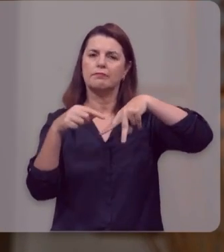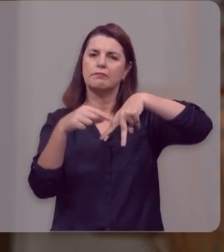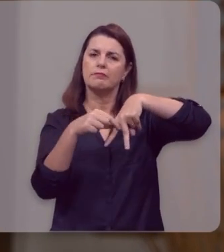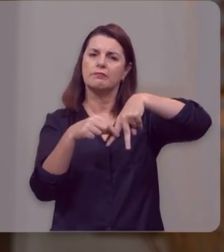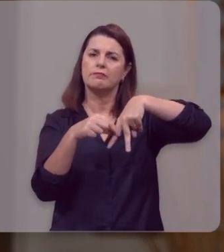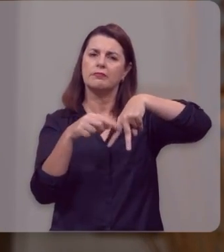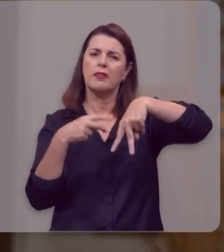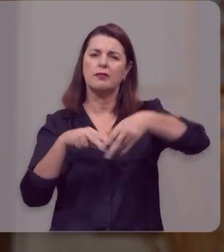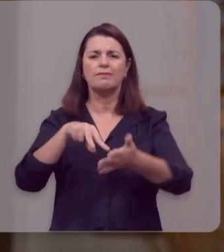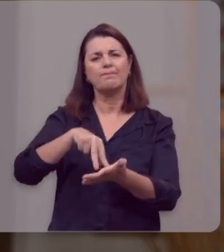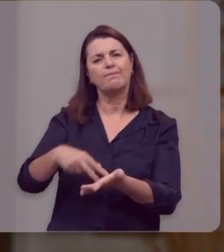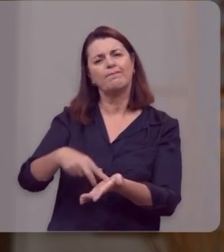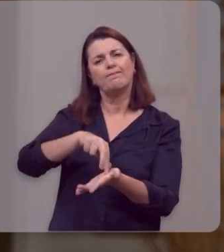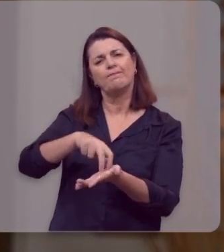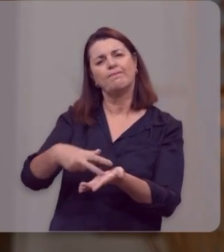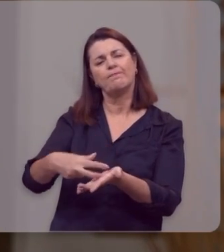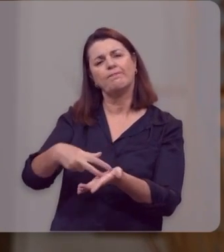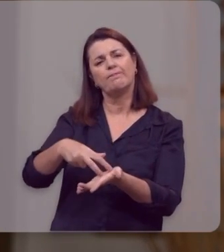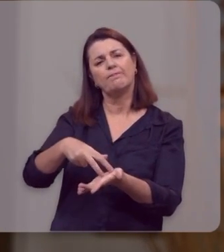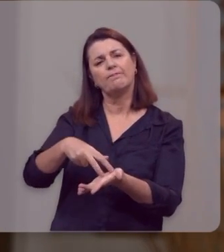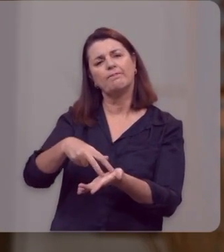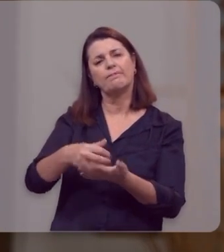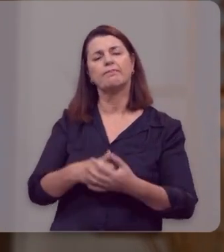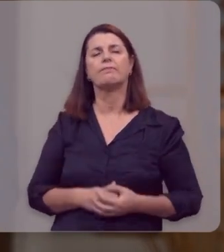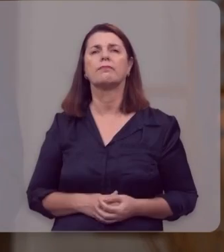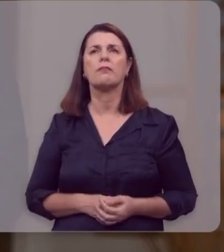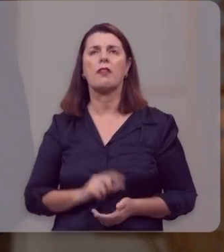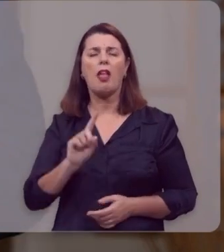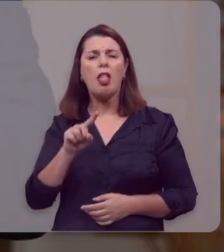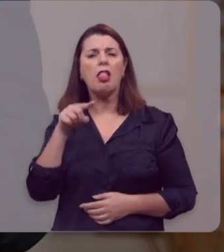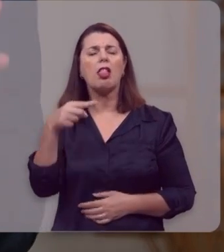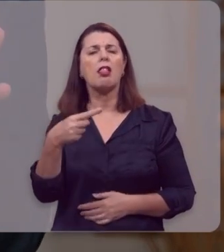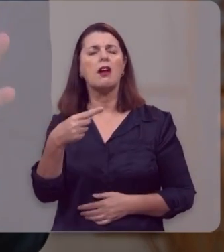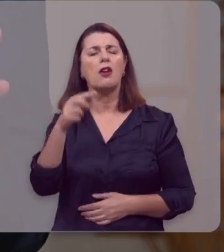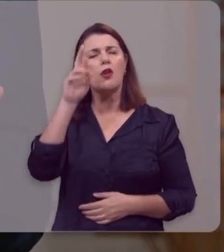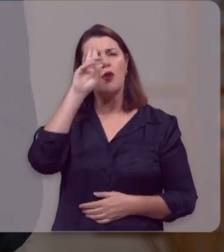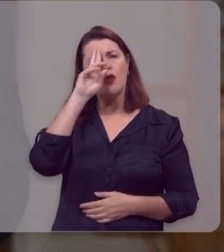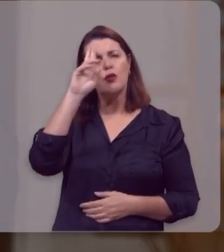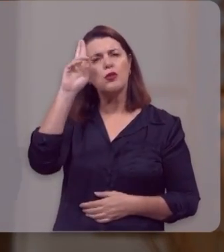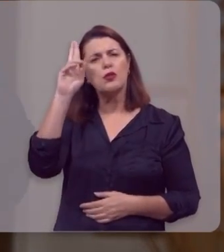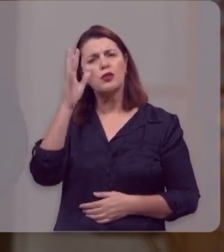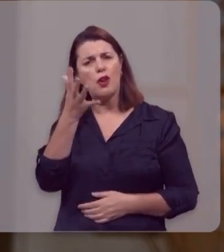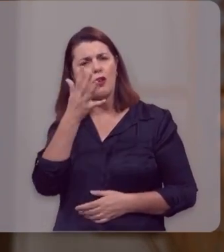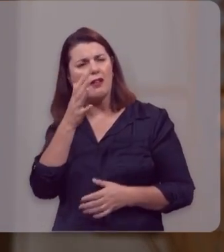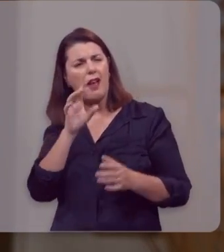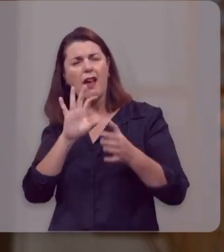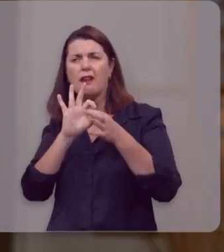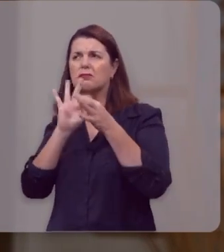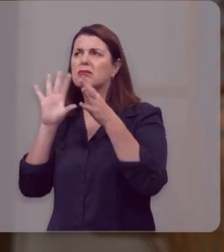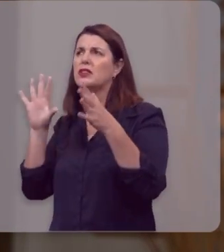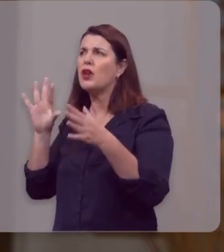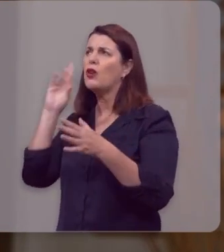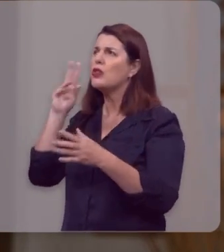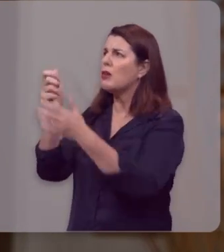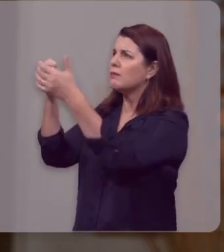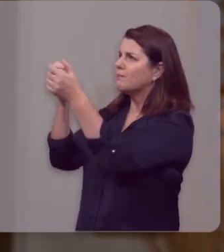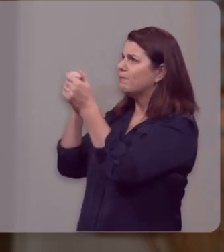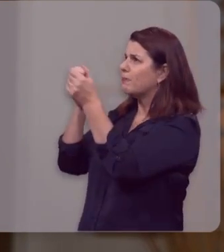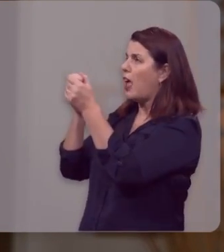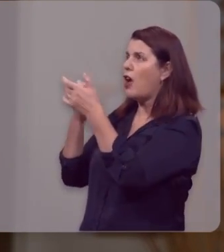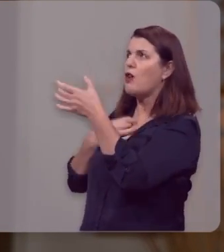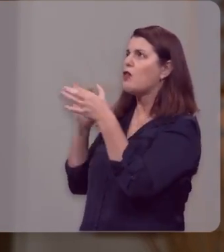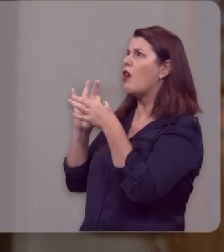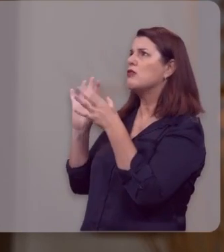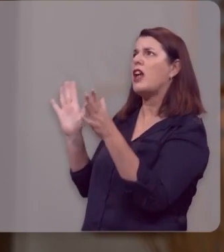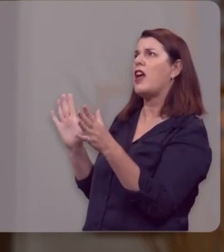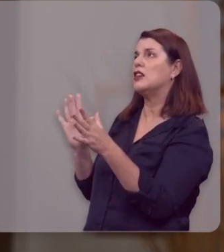aleijado. E então, o Senhor quer ir, e ele se agarra ao Senhor e diz, eu não te